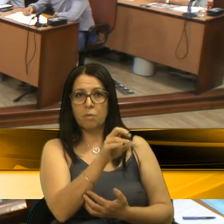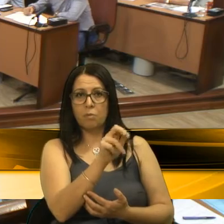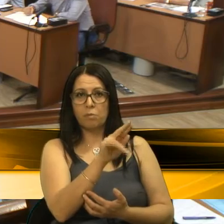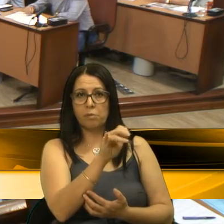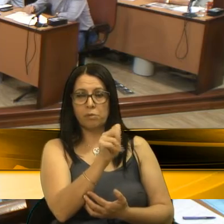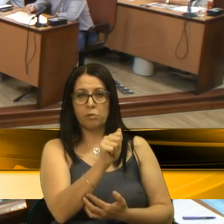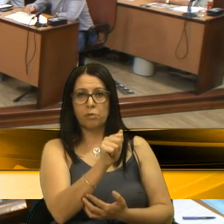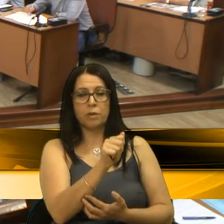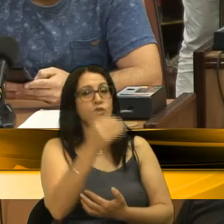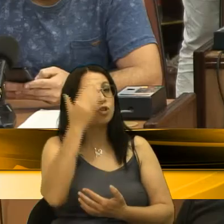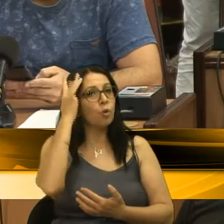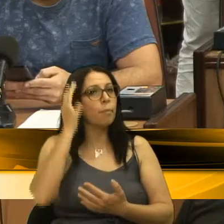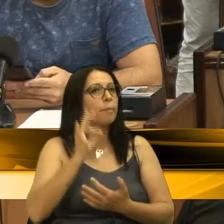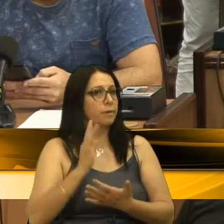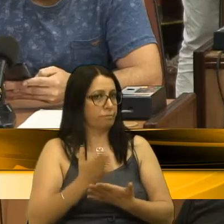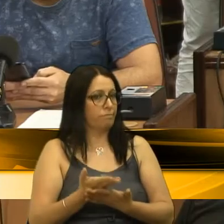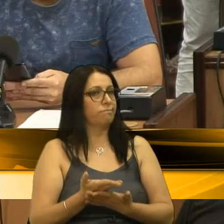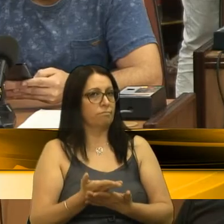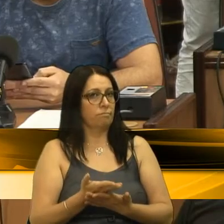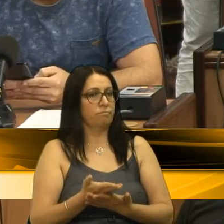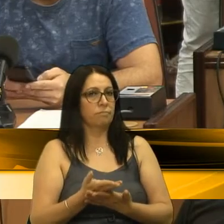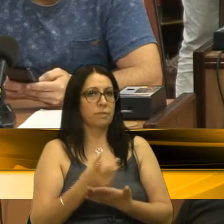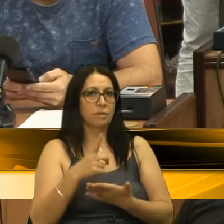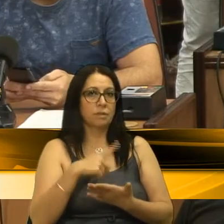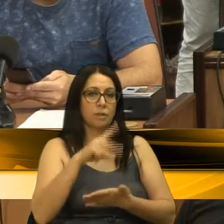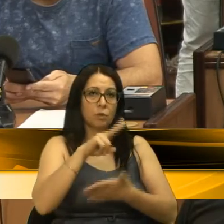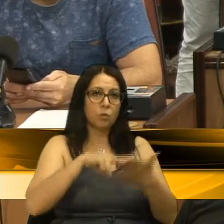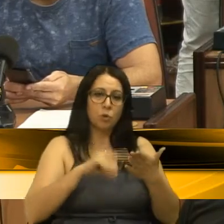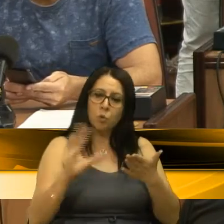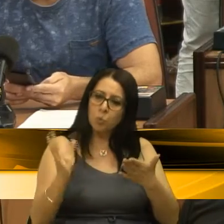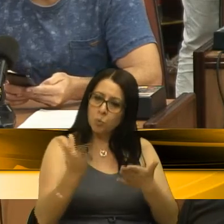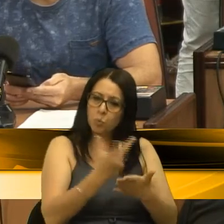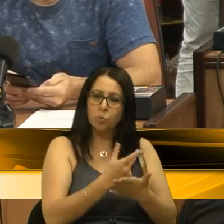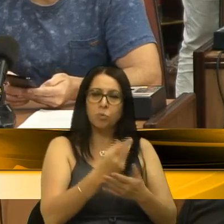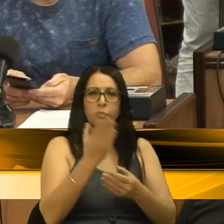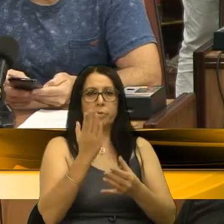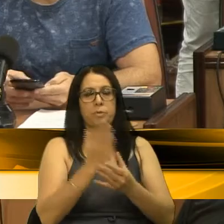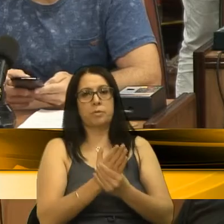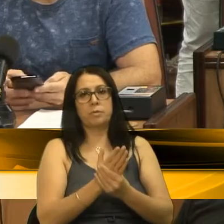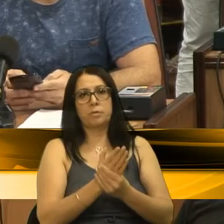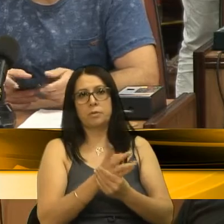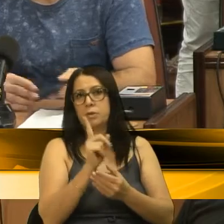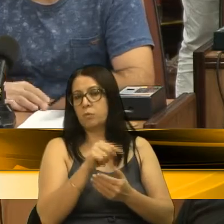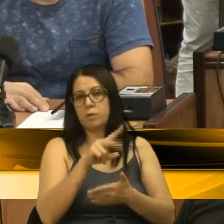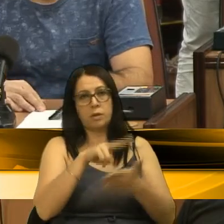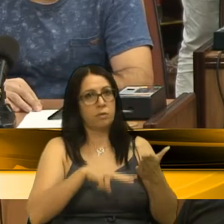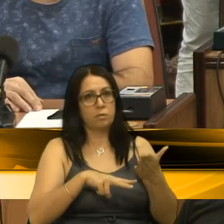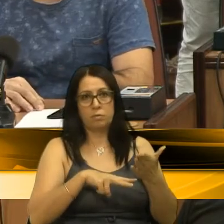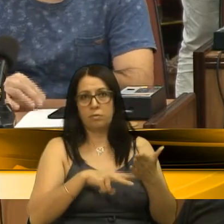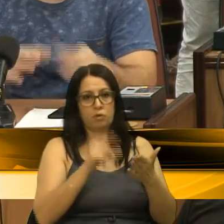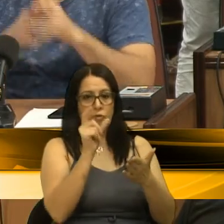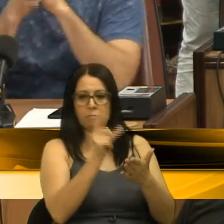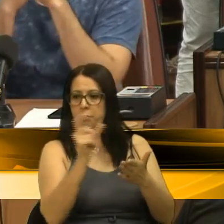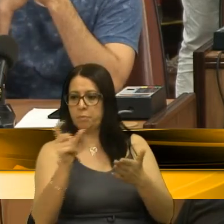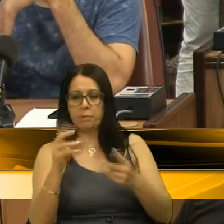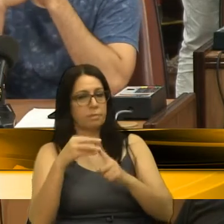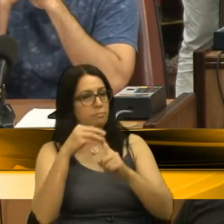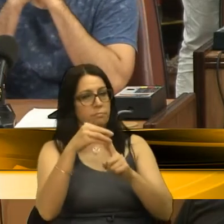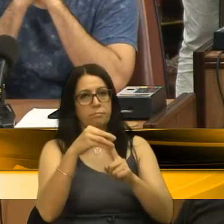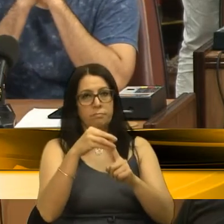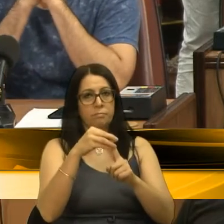que se faça que não pode ser aperfeiçoado. Não pode ser aperfeiçoado. Então, negociação cabe sempre. Bom senso